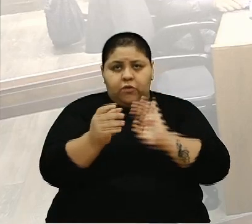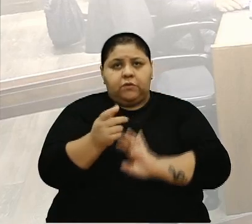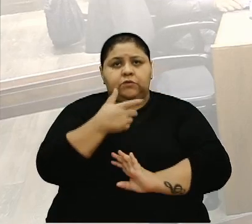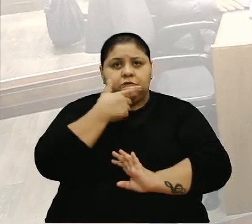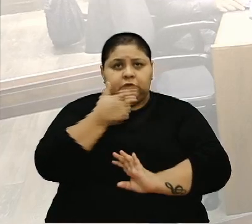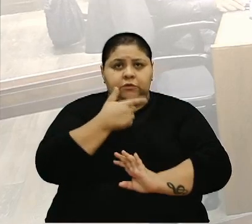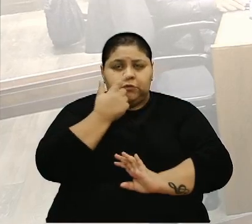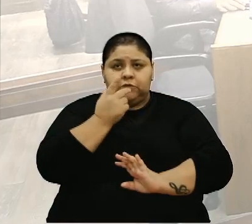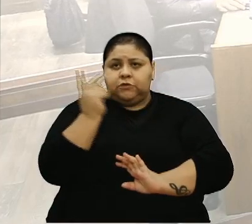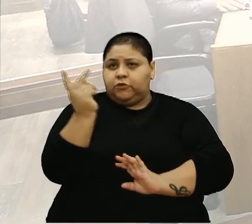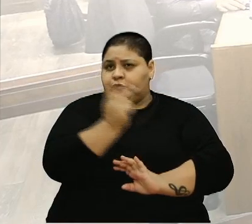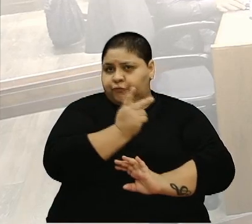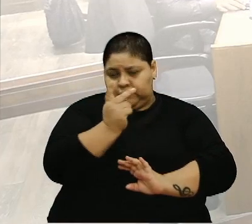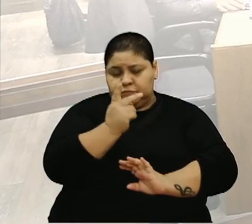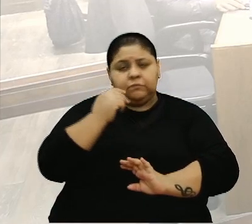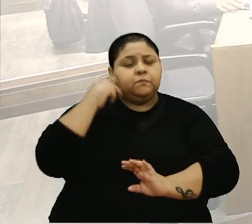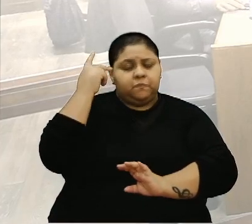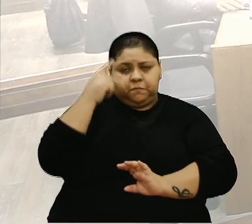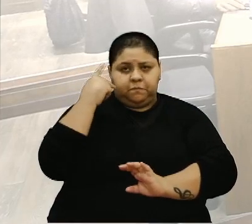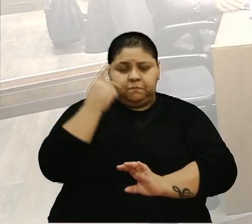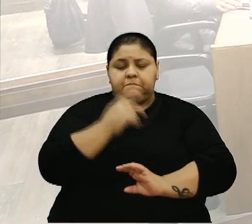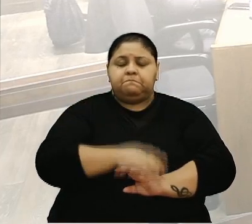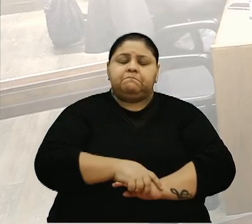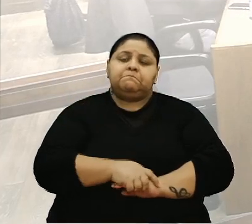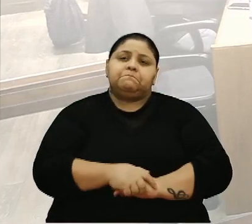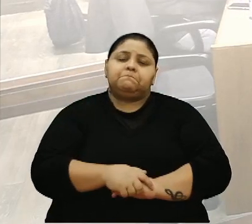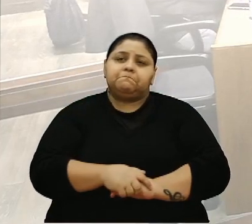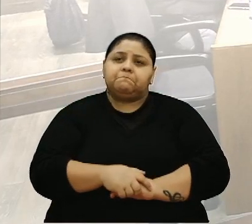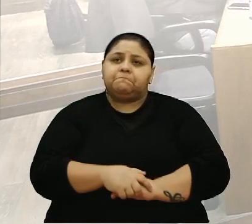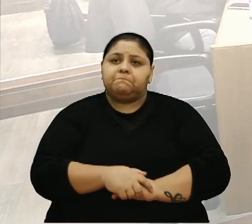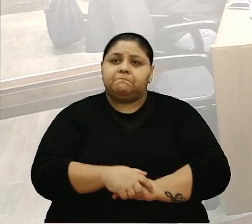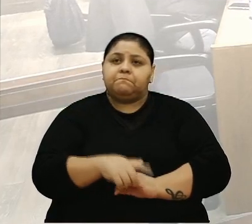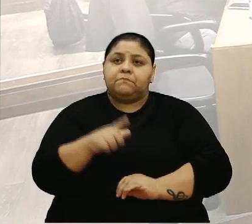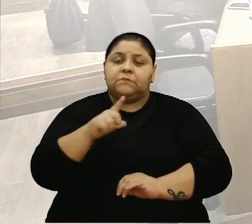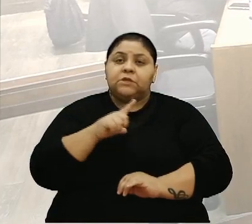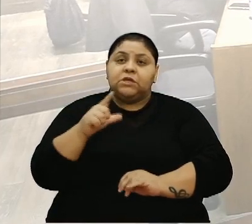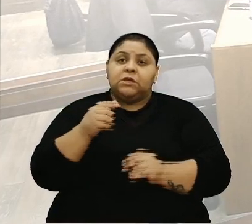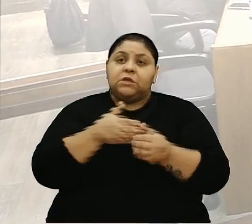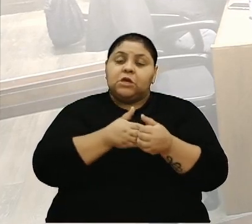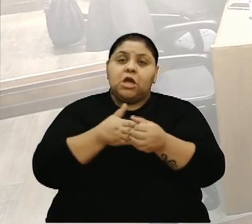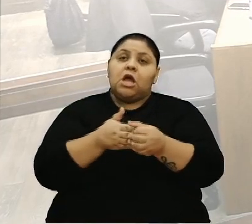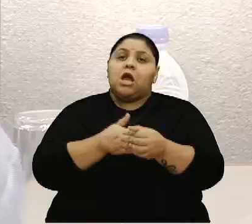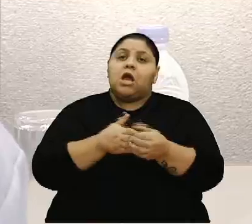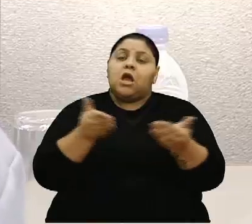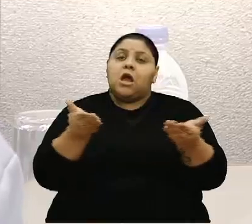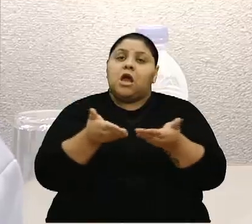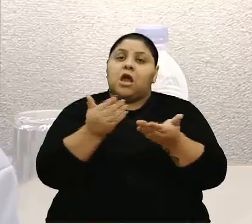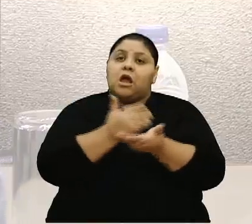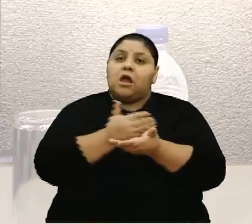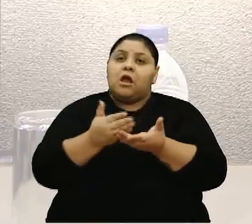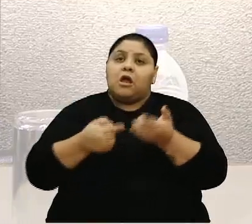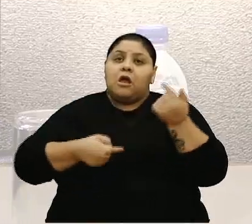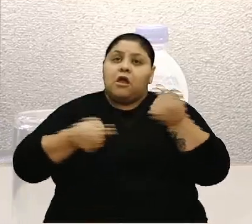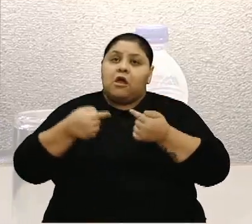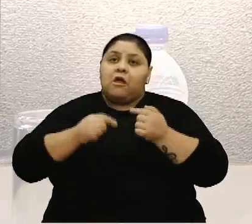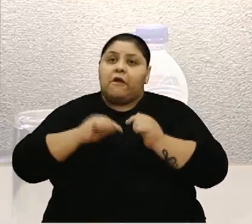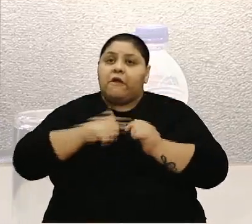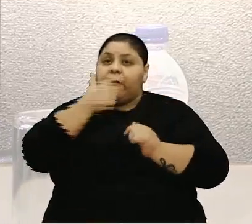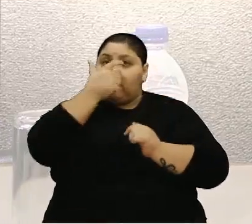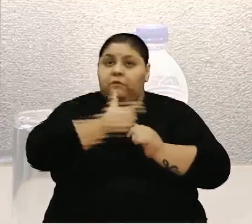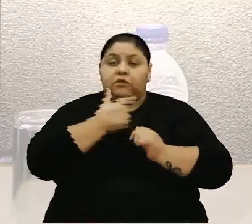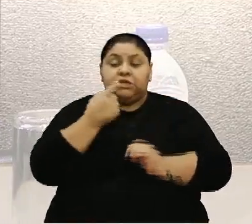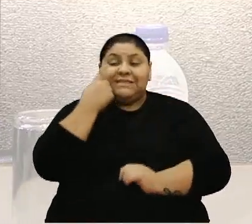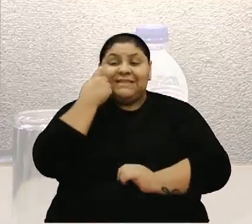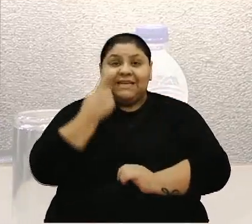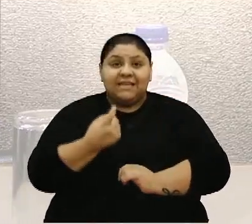da senhora como do vereador Lucas, né? Eu tive acompanhando ontem que agora começou uma discussão que eu achei muito